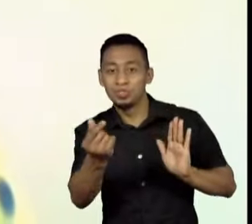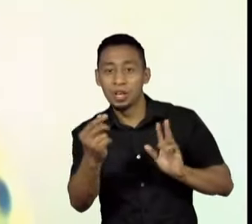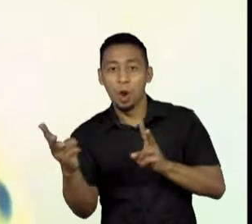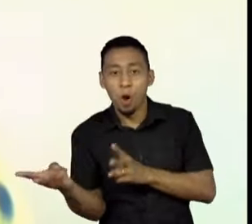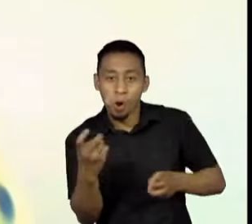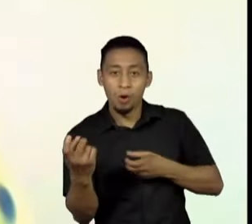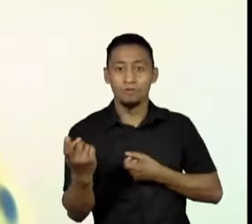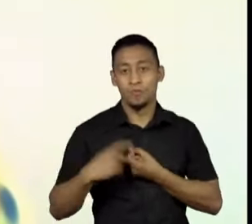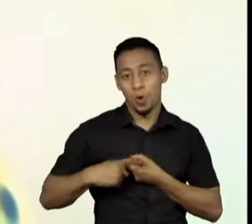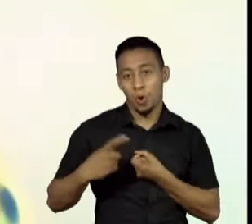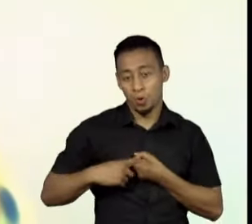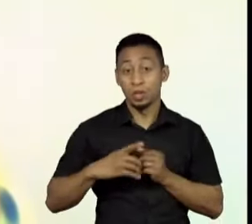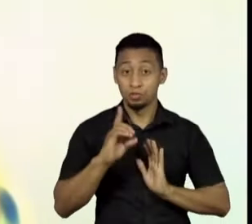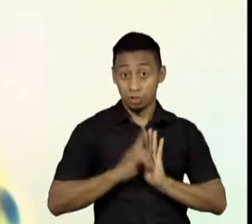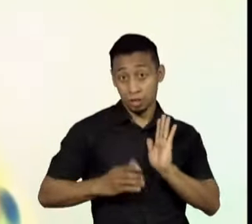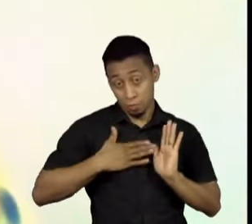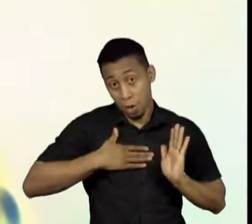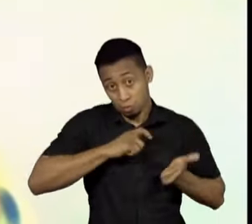autorais.